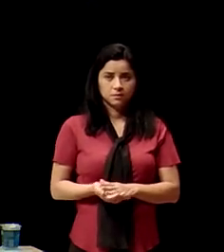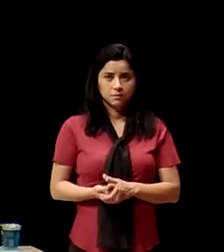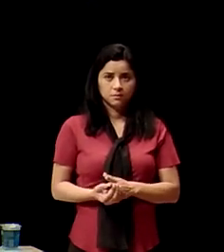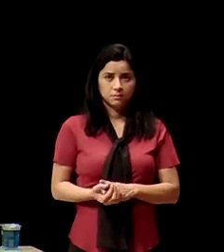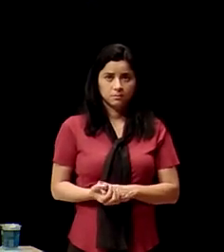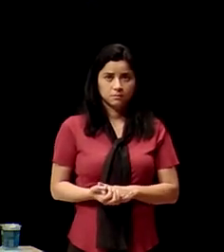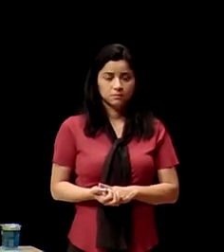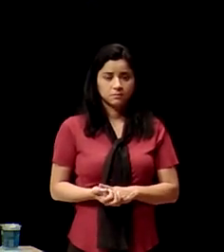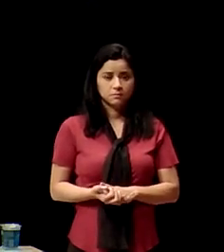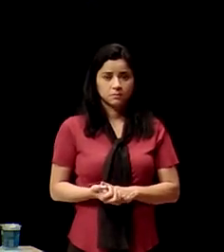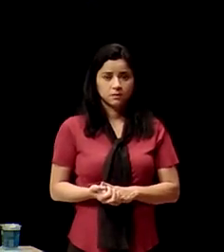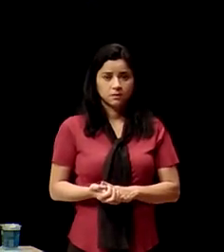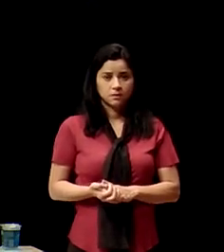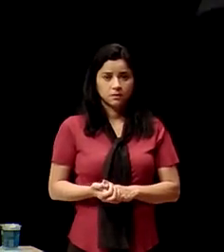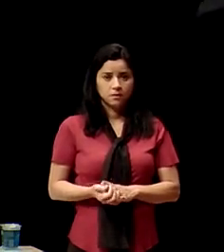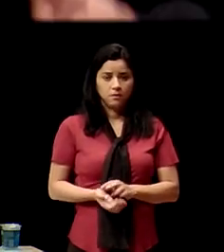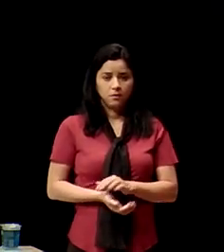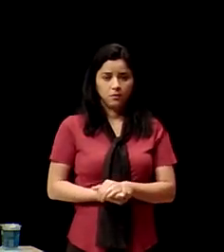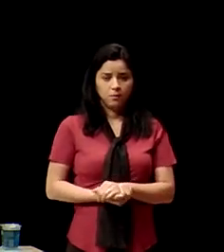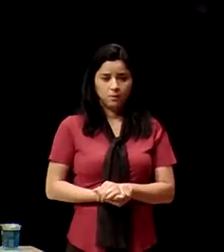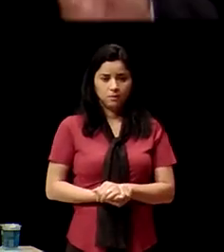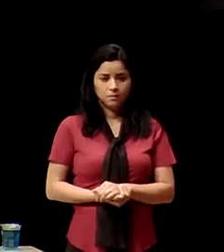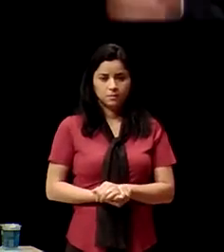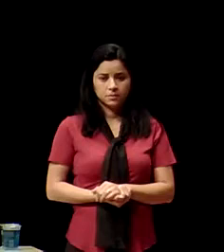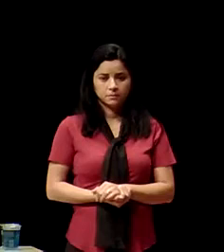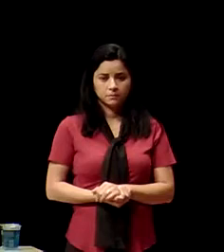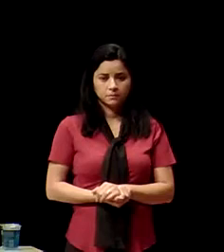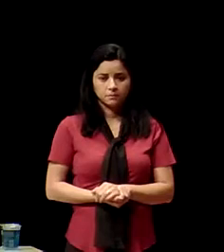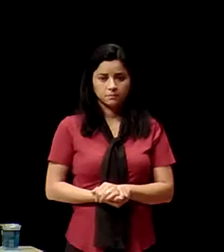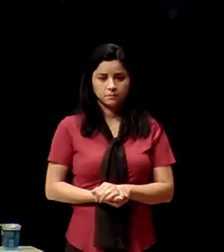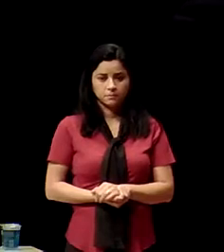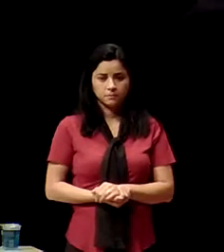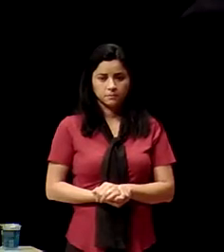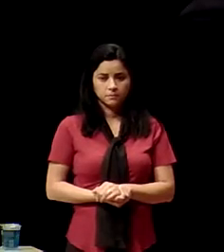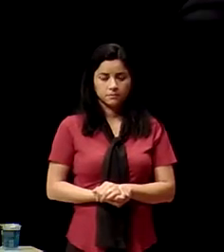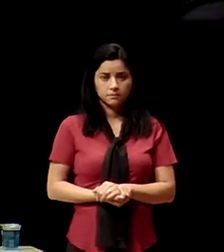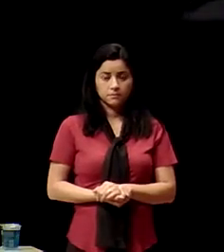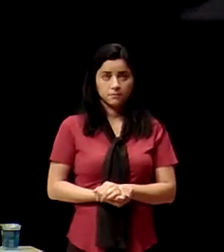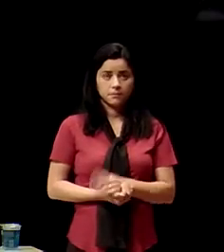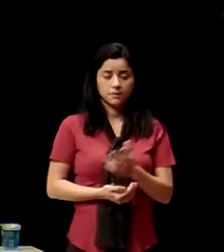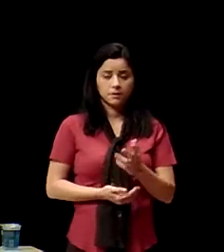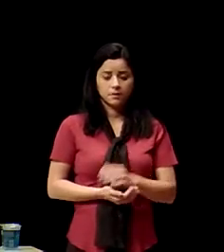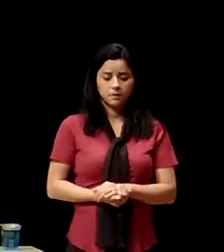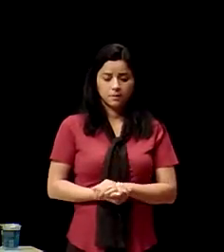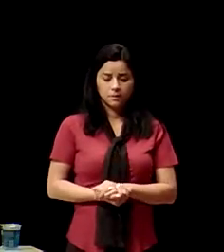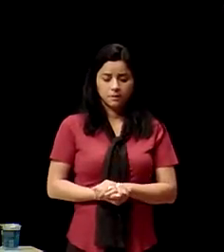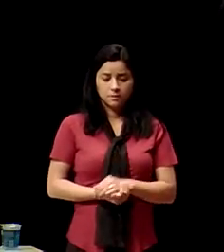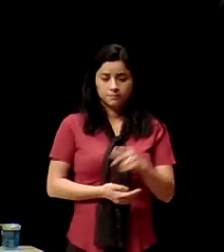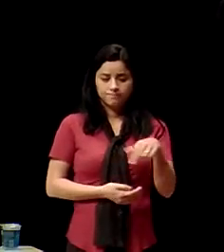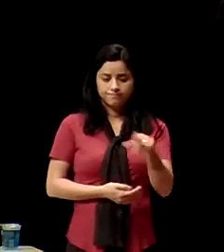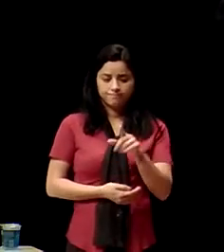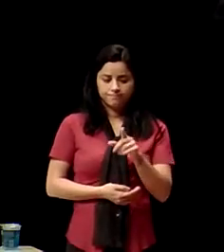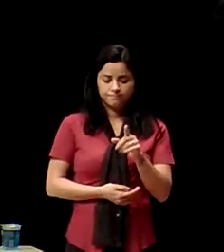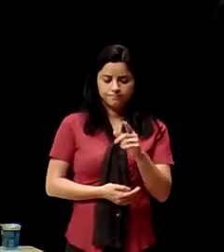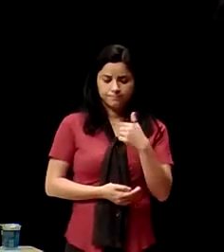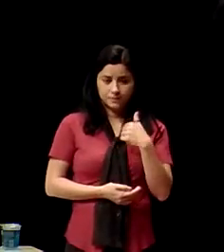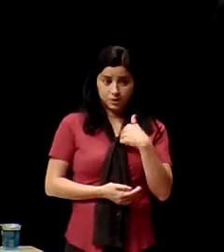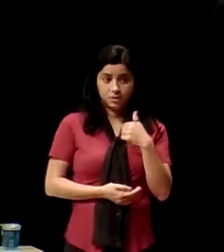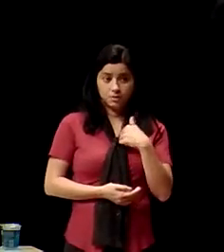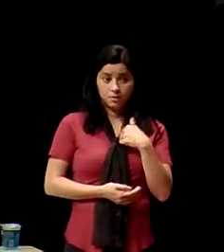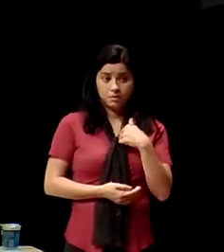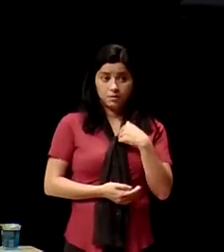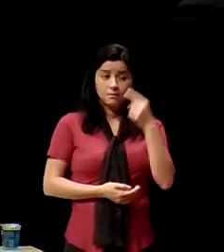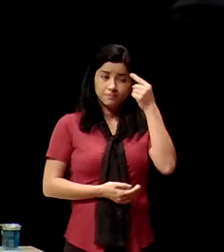you who can read can follow also this text. E então eu